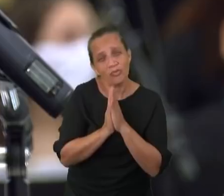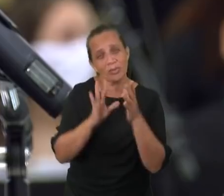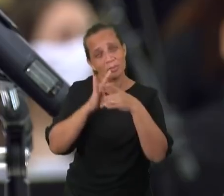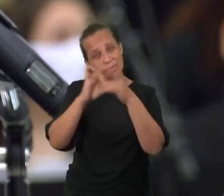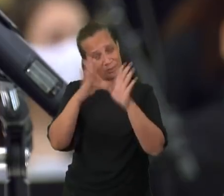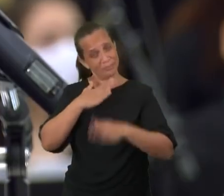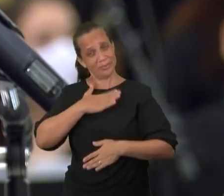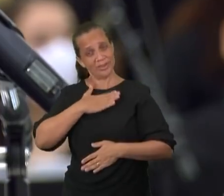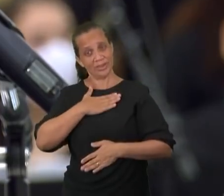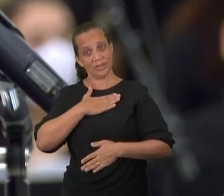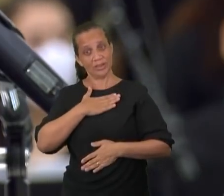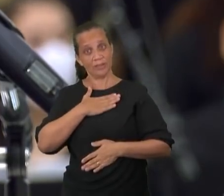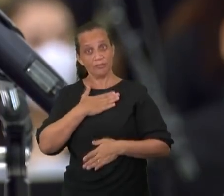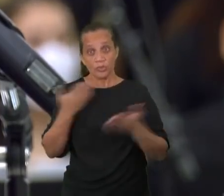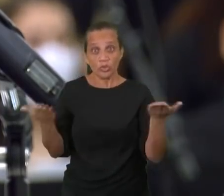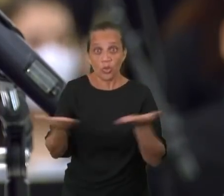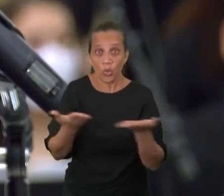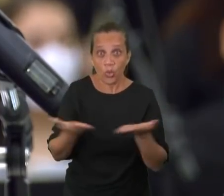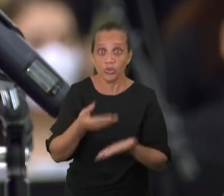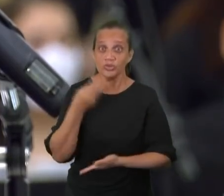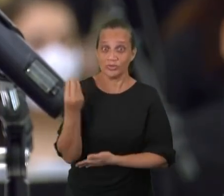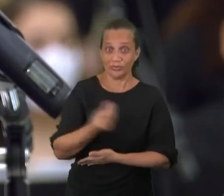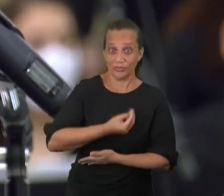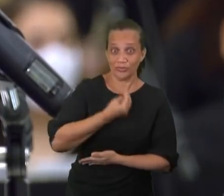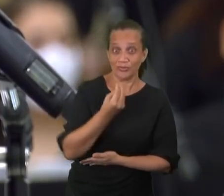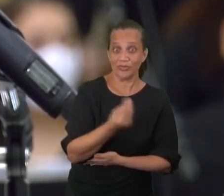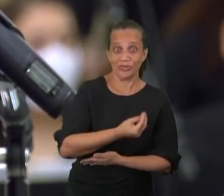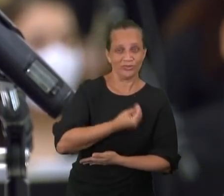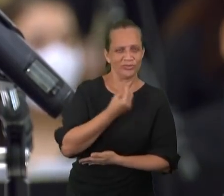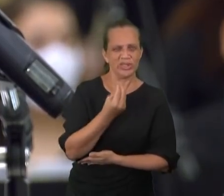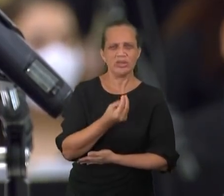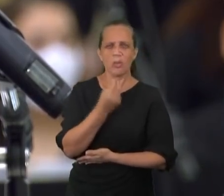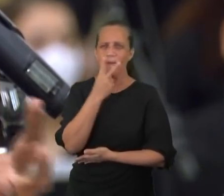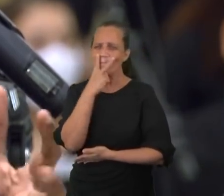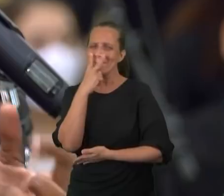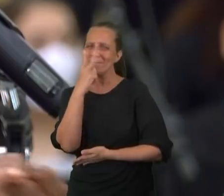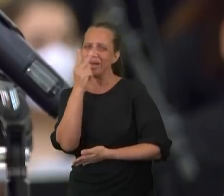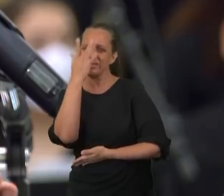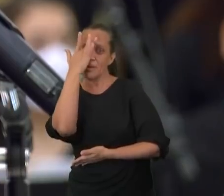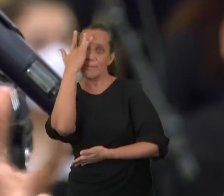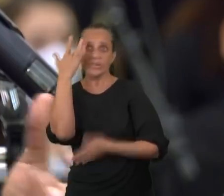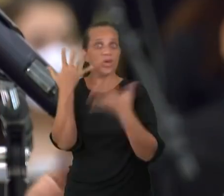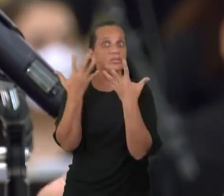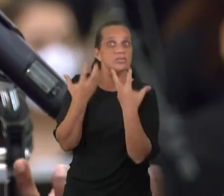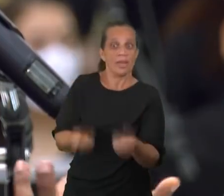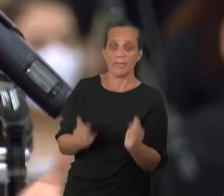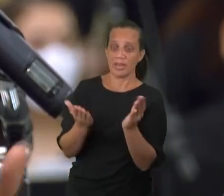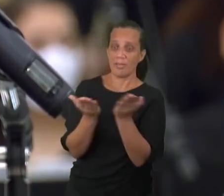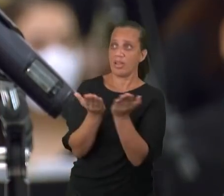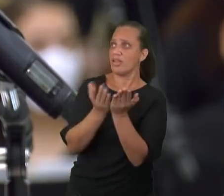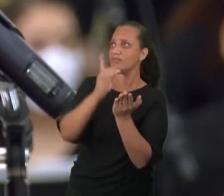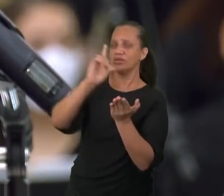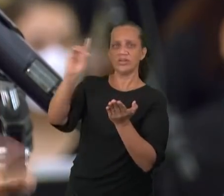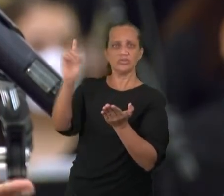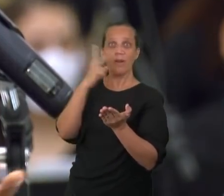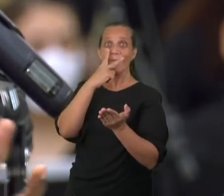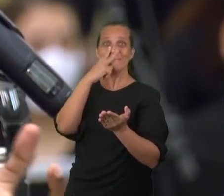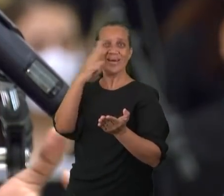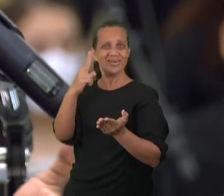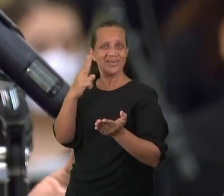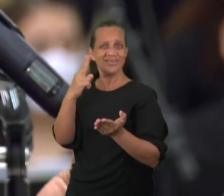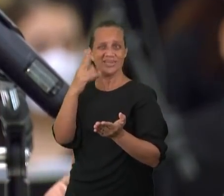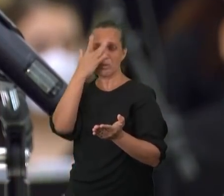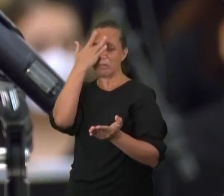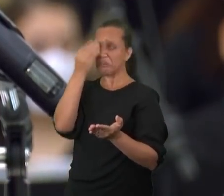Olha, estamos vivendo um tempo, irmãos, que parece que muita gente não está mais recebendo a palavra de Deus.